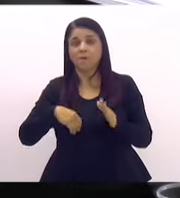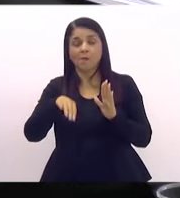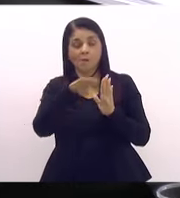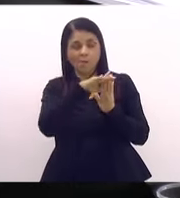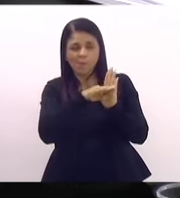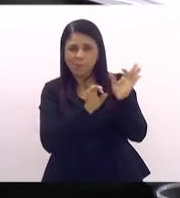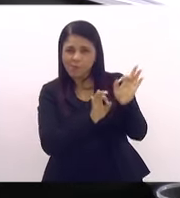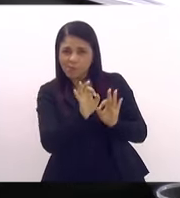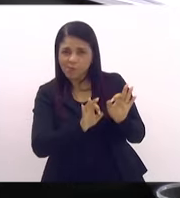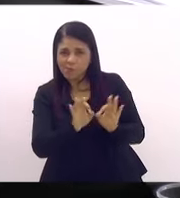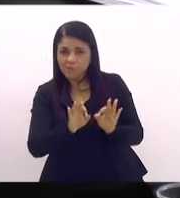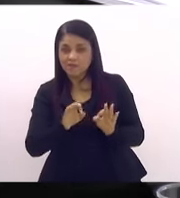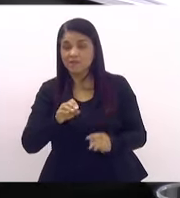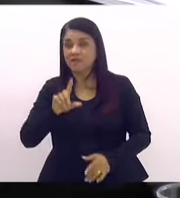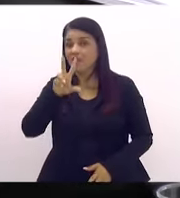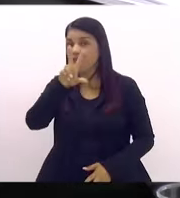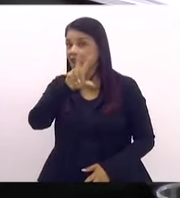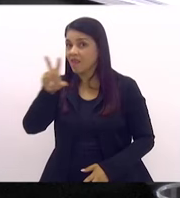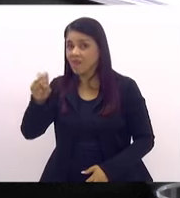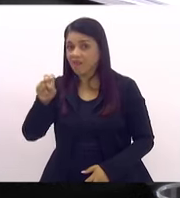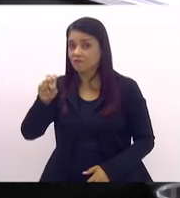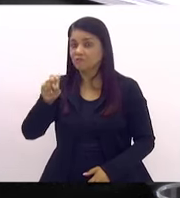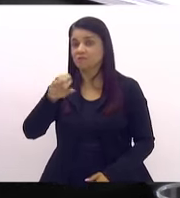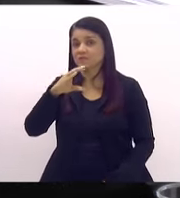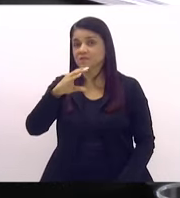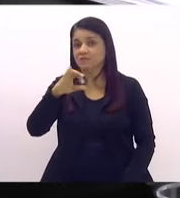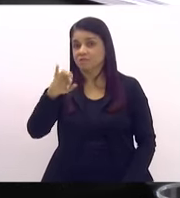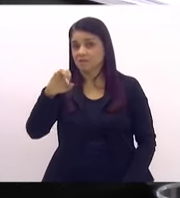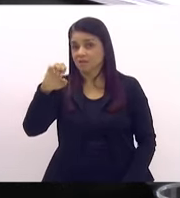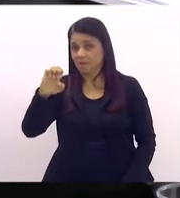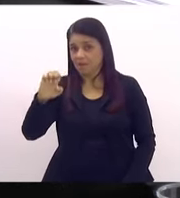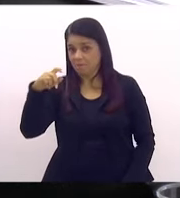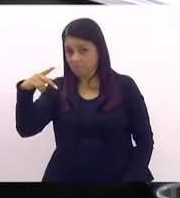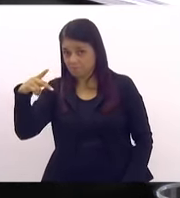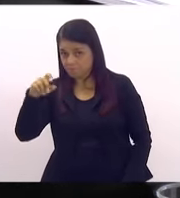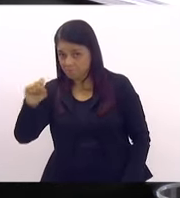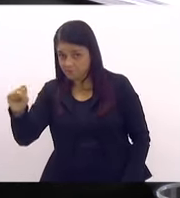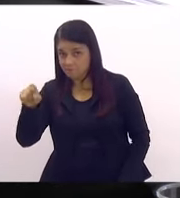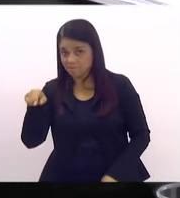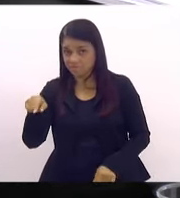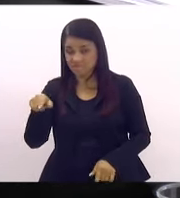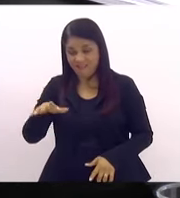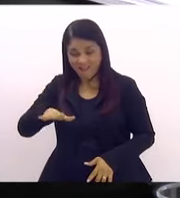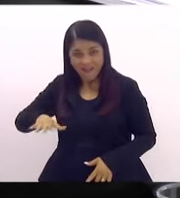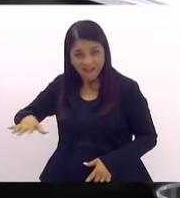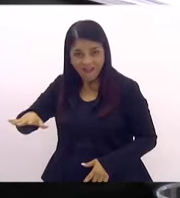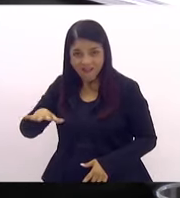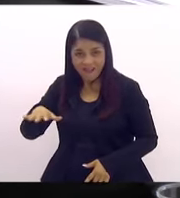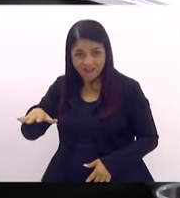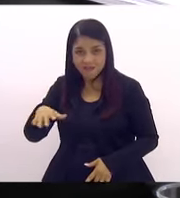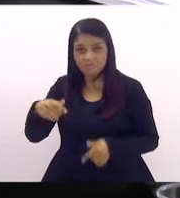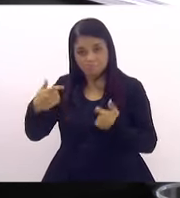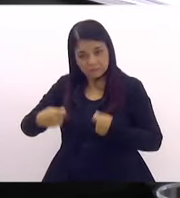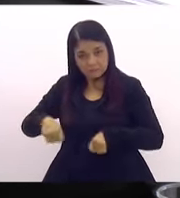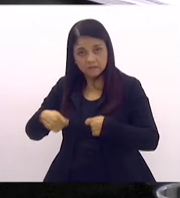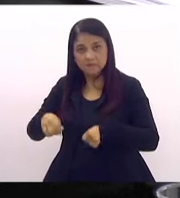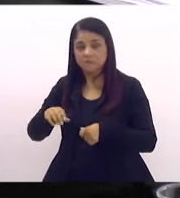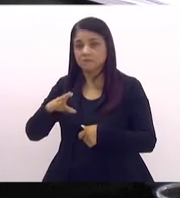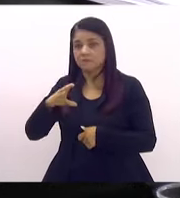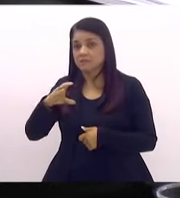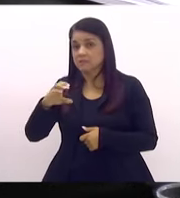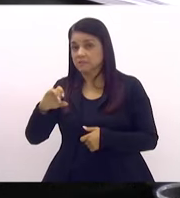CIEPs, a gente já não tinha mais, nas áreas onde era necessário CIEPs, não tinha